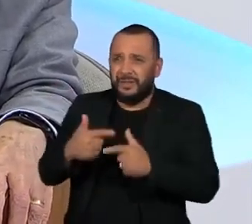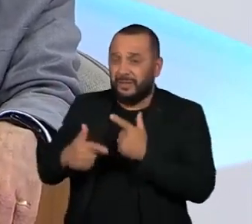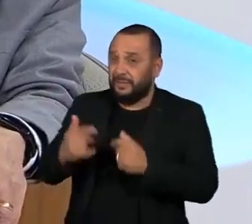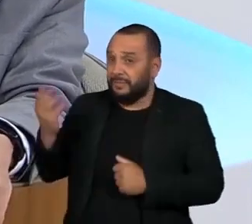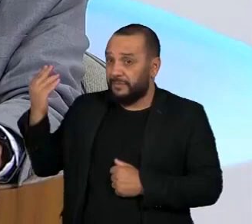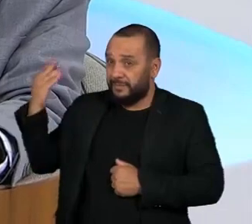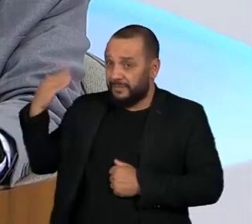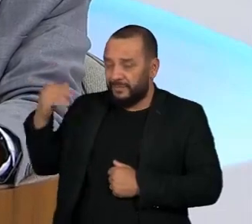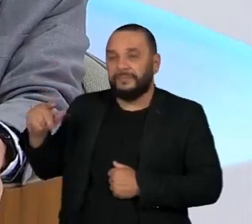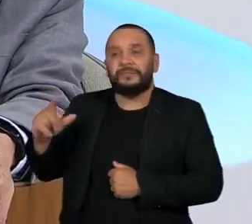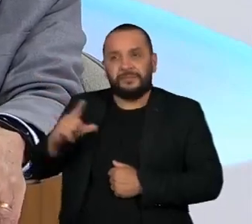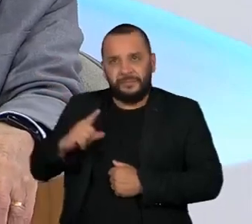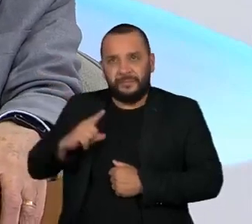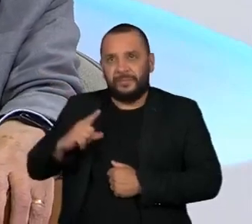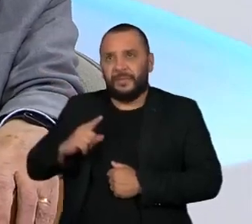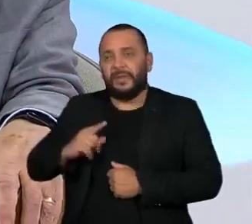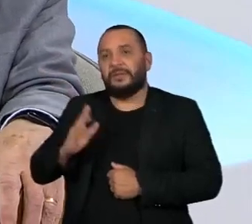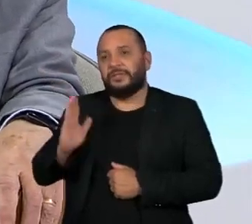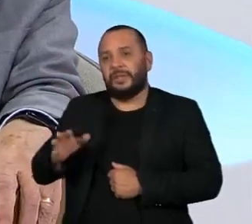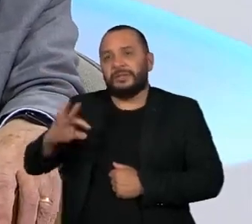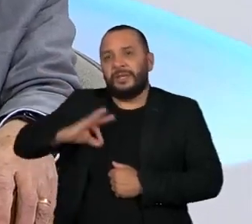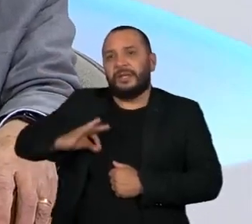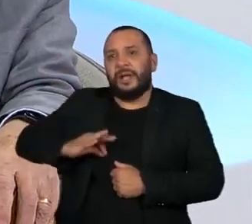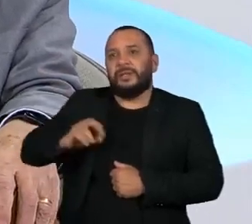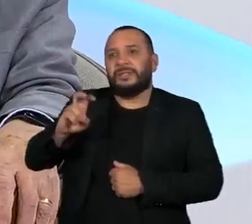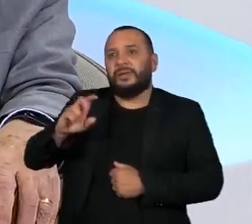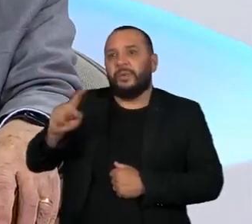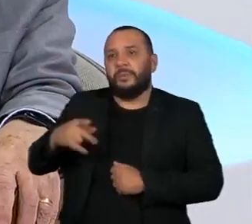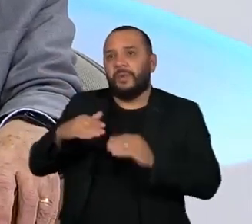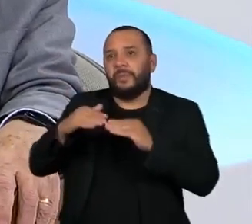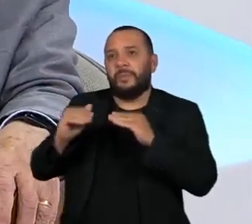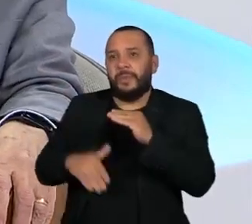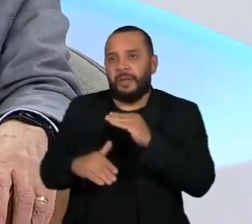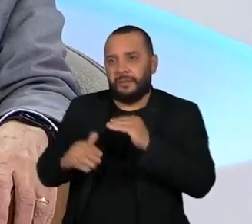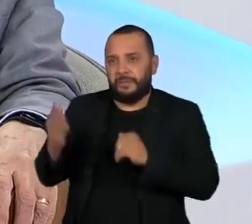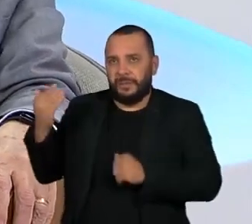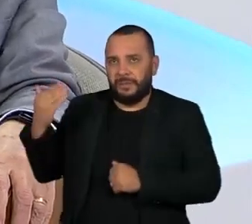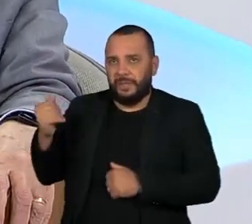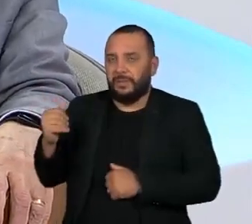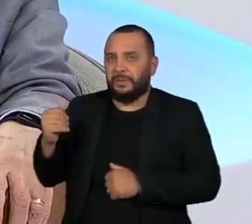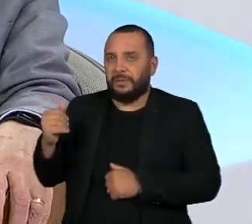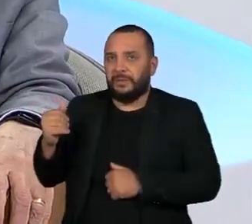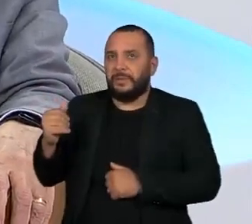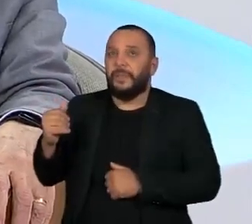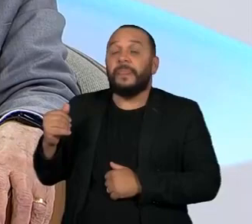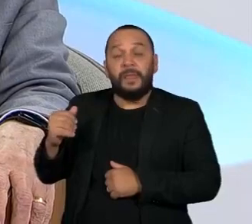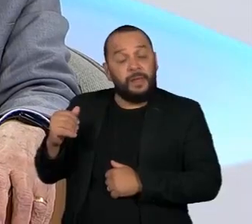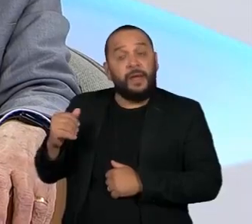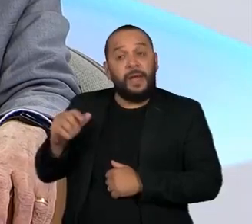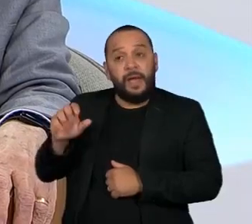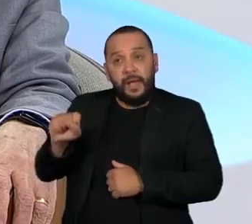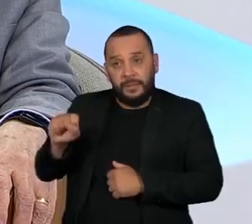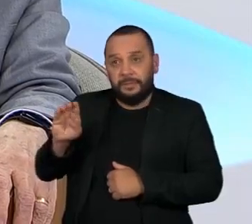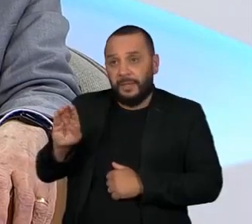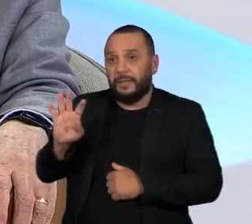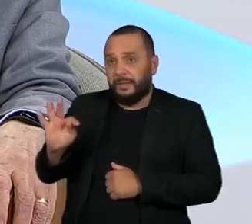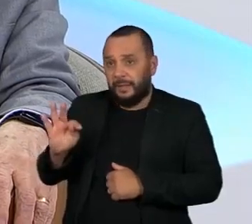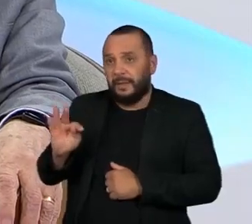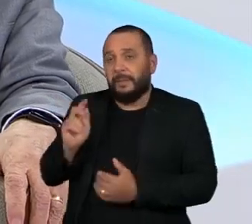quem ganhasse menos de cinco mil o SBT dava décimo terceiro